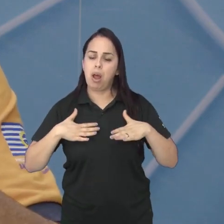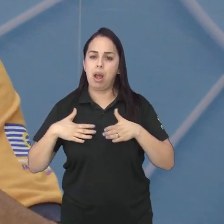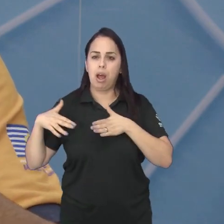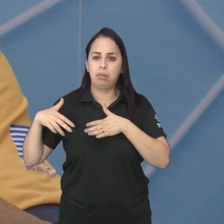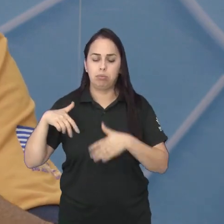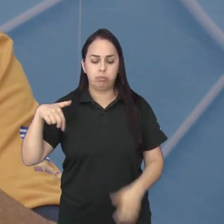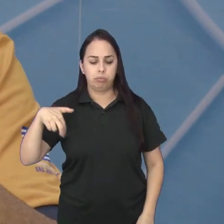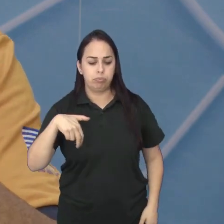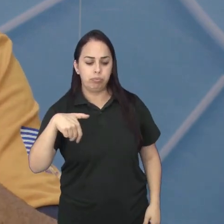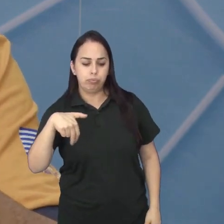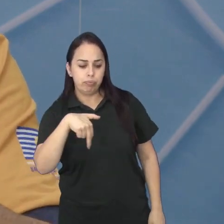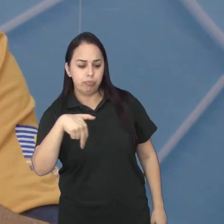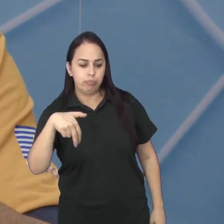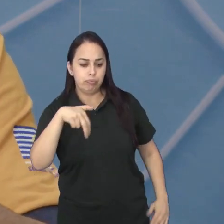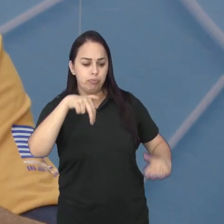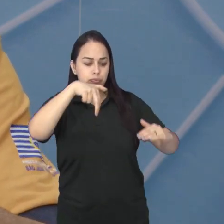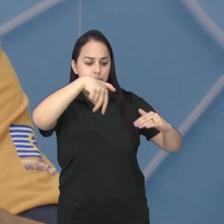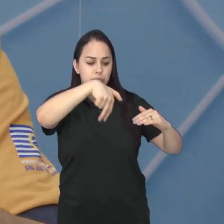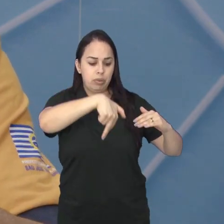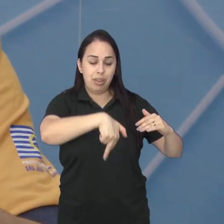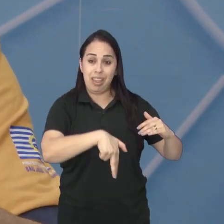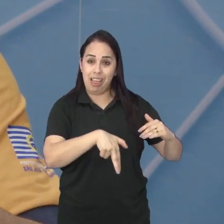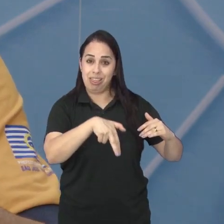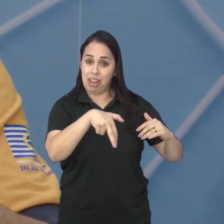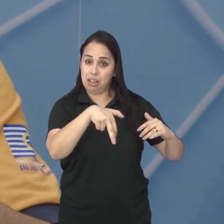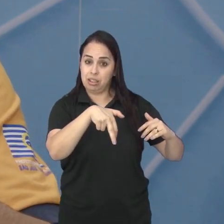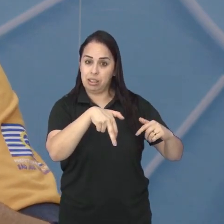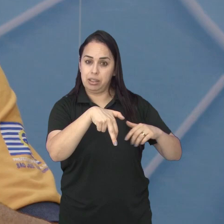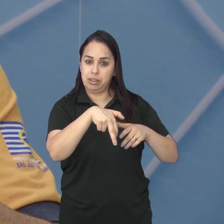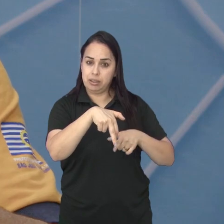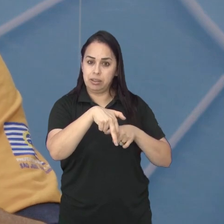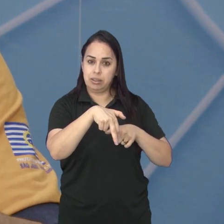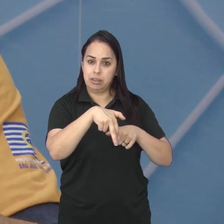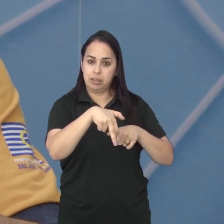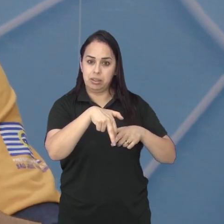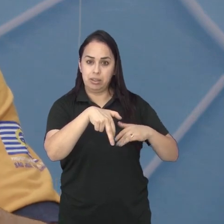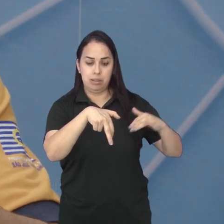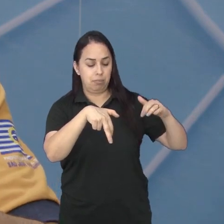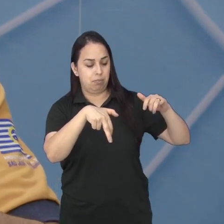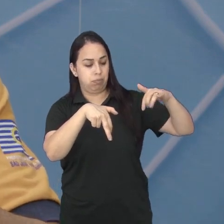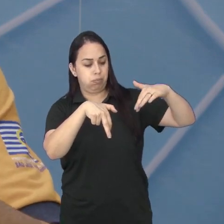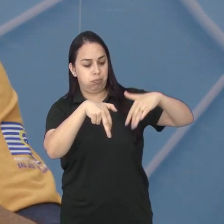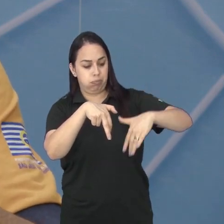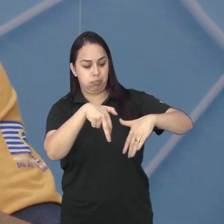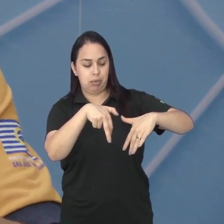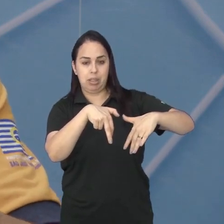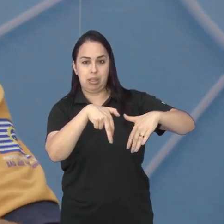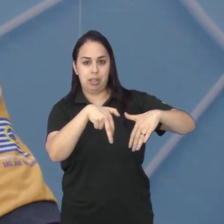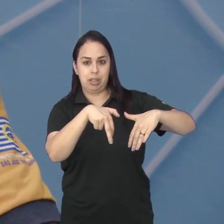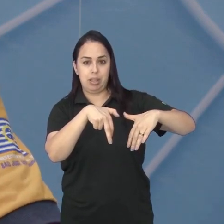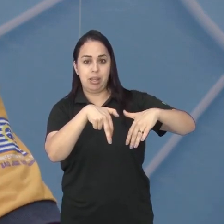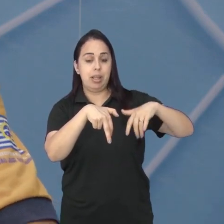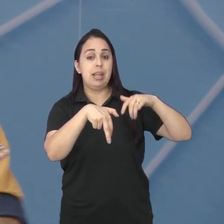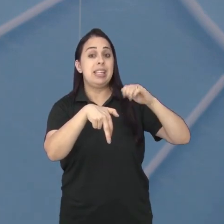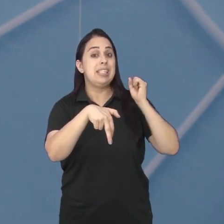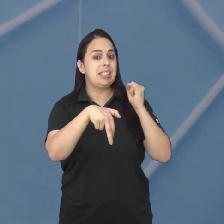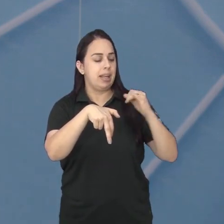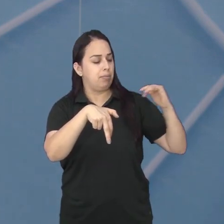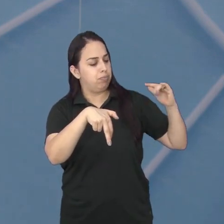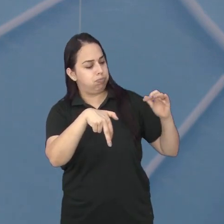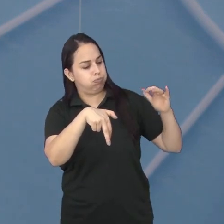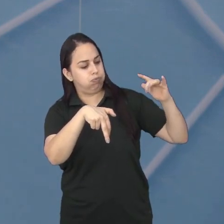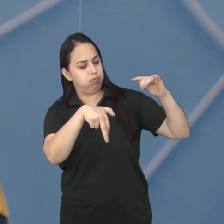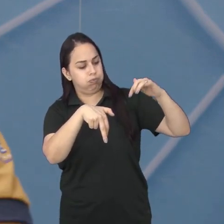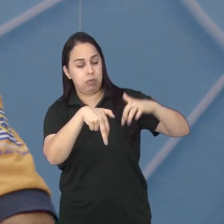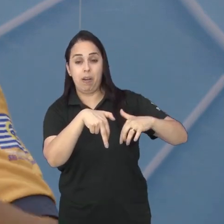e você pega uma trilha para descer na cachoeira, então você está ao contrário do sentido da água. Então, se a água